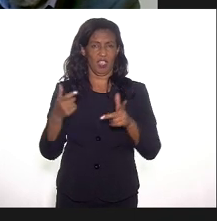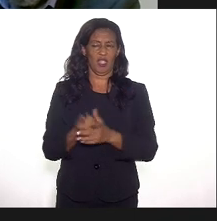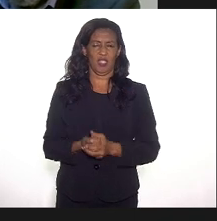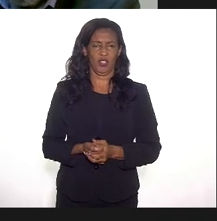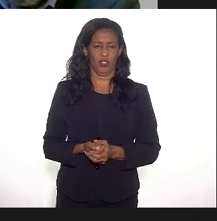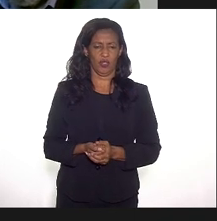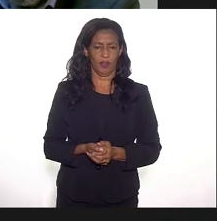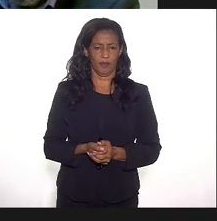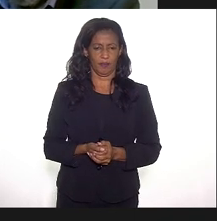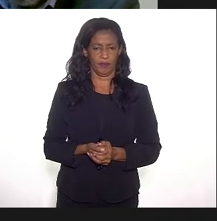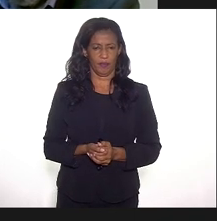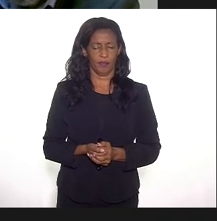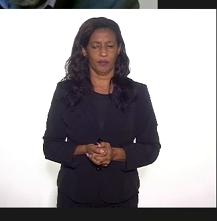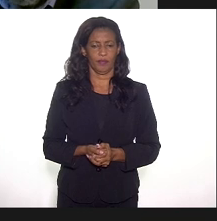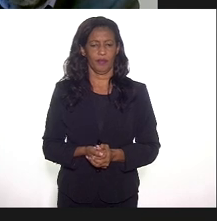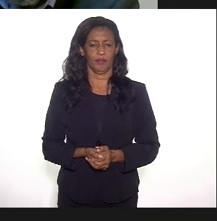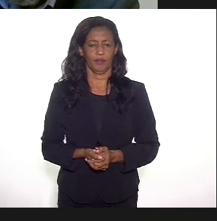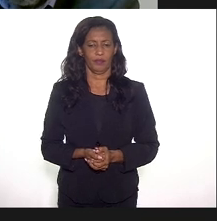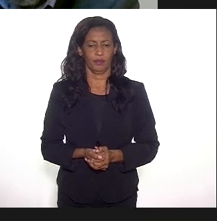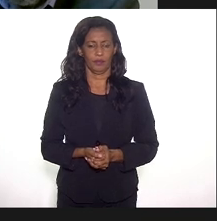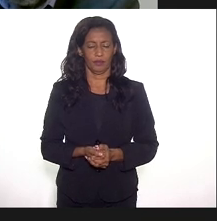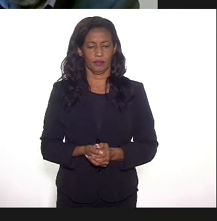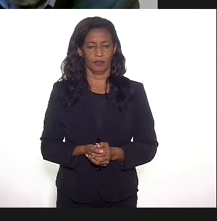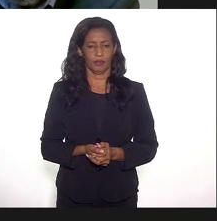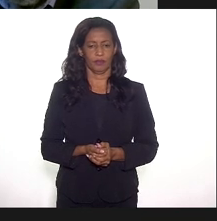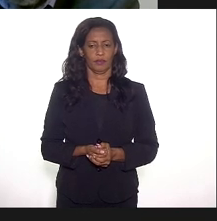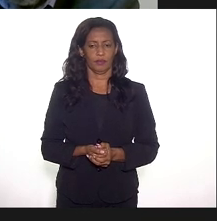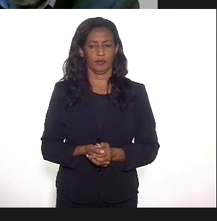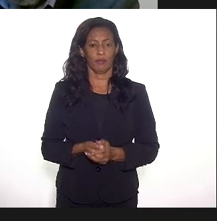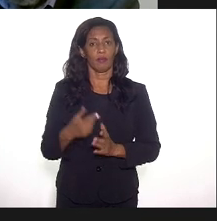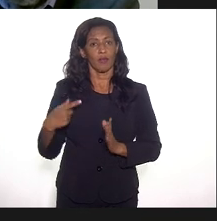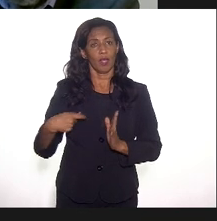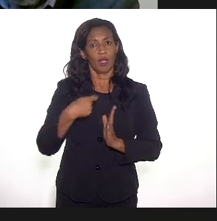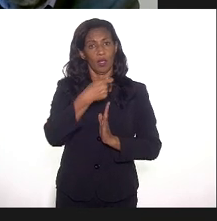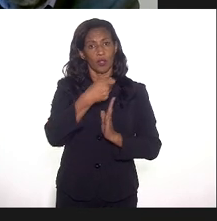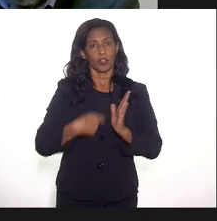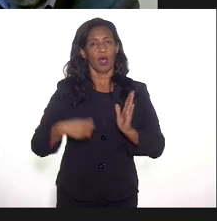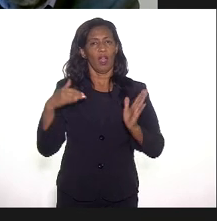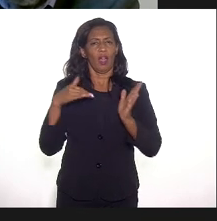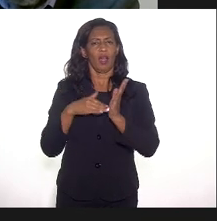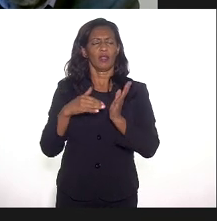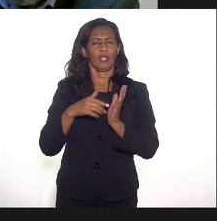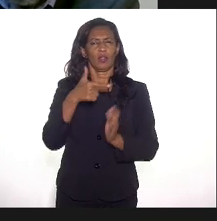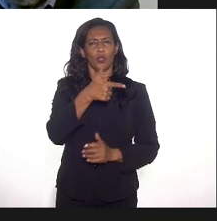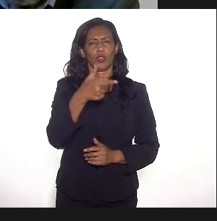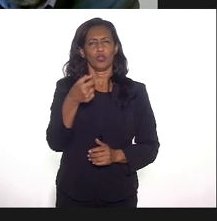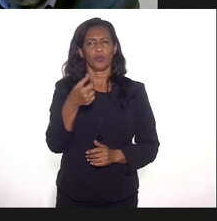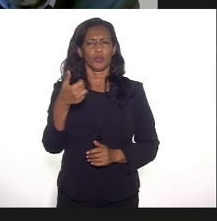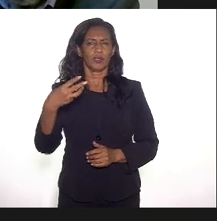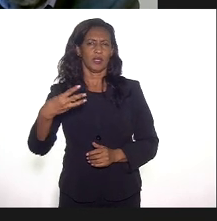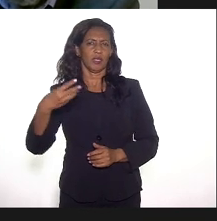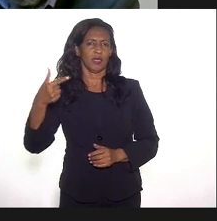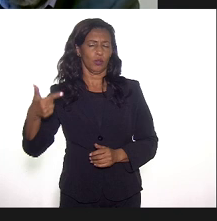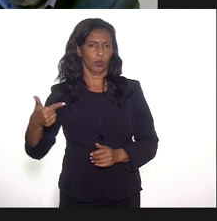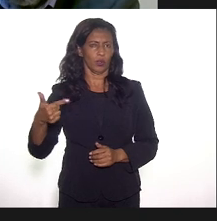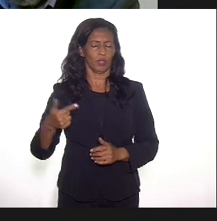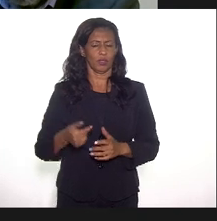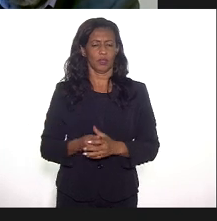para valer a sua integralmente. Ótimo. Não, não. É, a gente está estendendo até 2032. Então, é por aí. 10 anos a